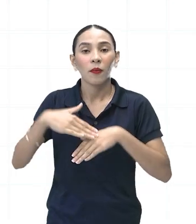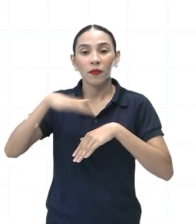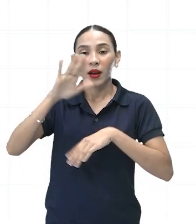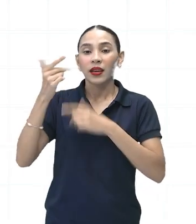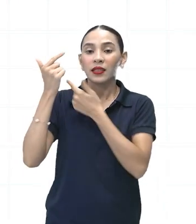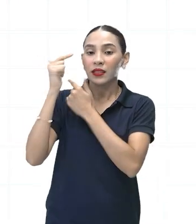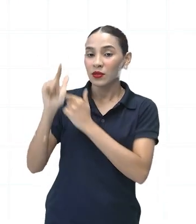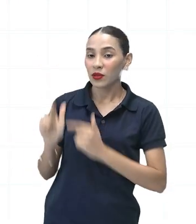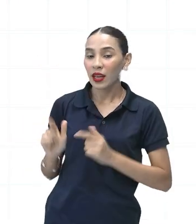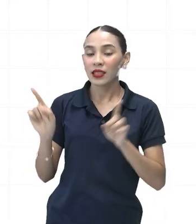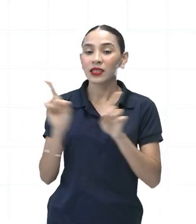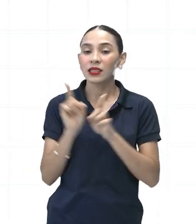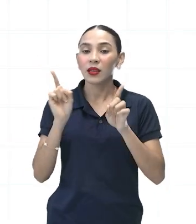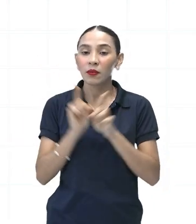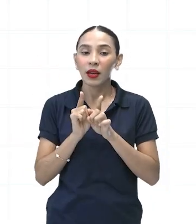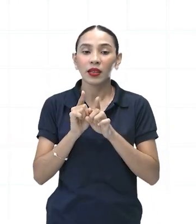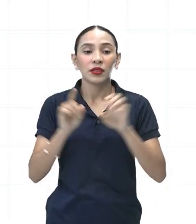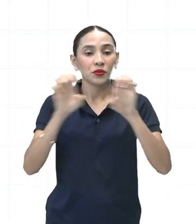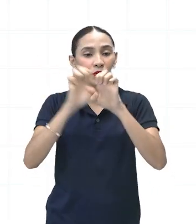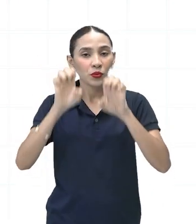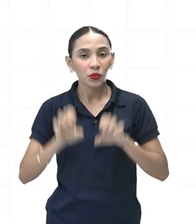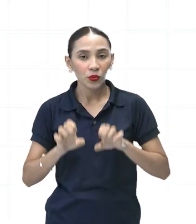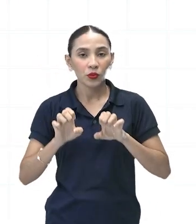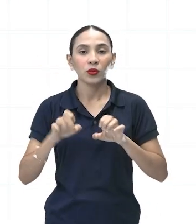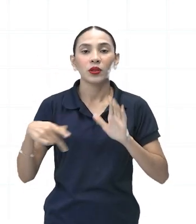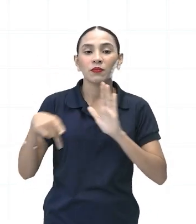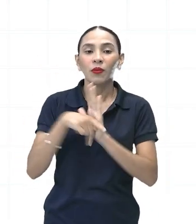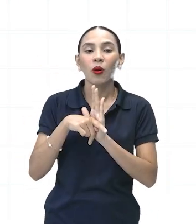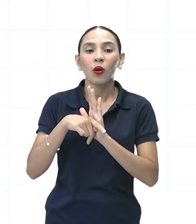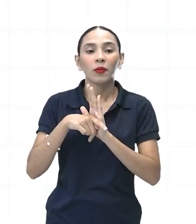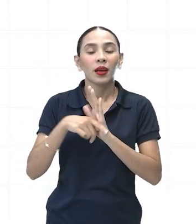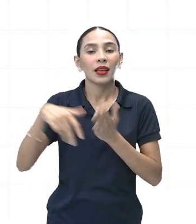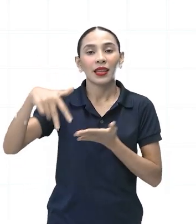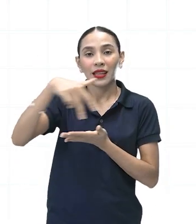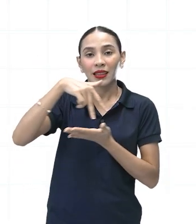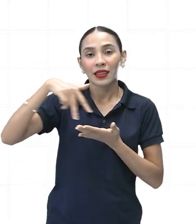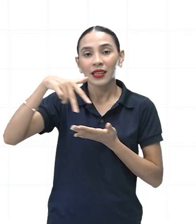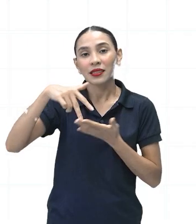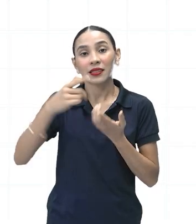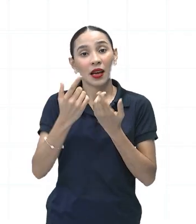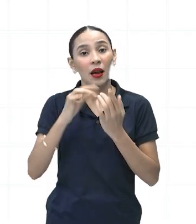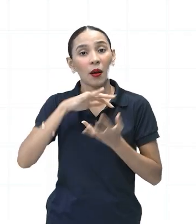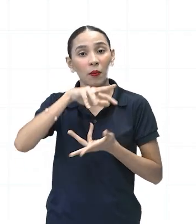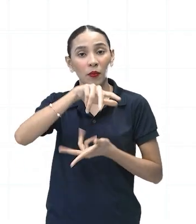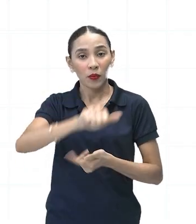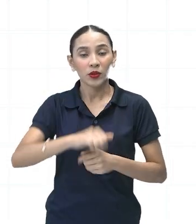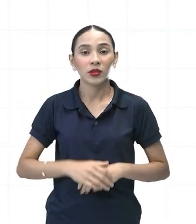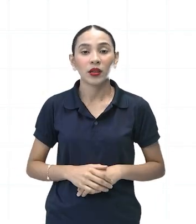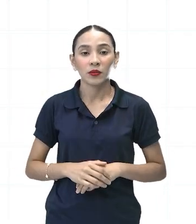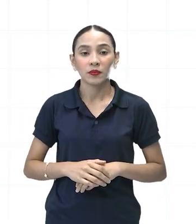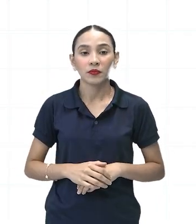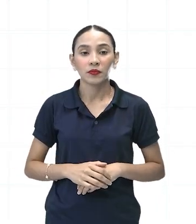mais tradicionais e refinadas da dança mundial, certo?